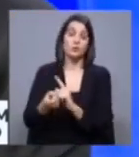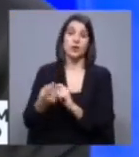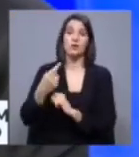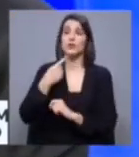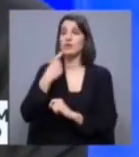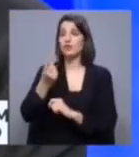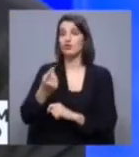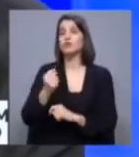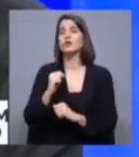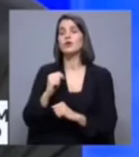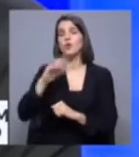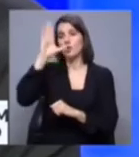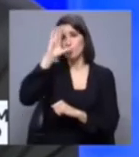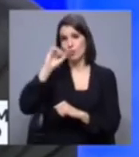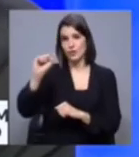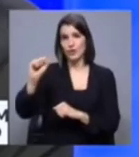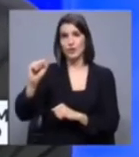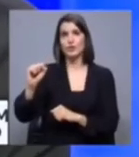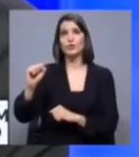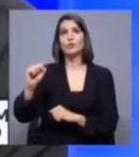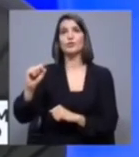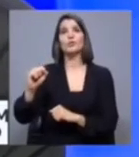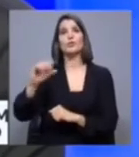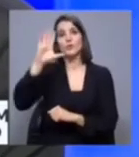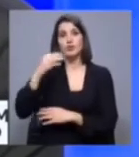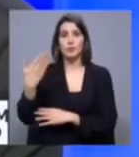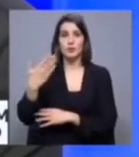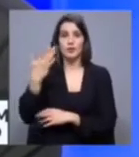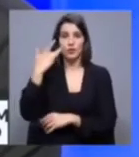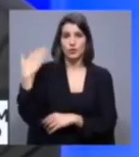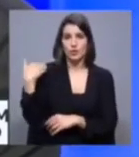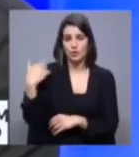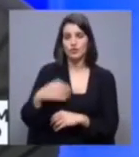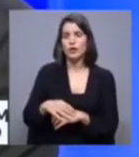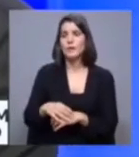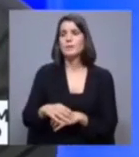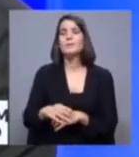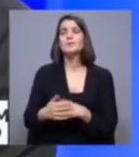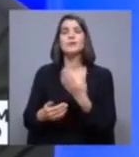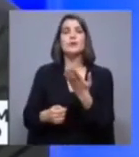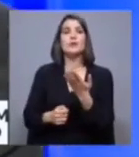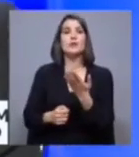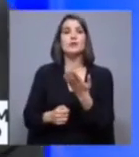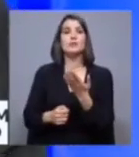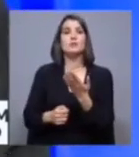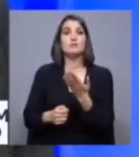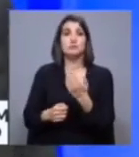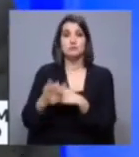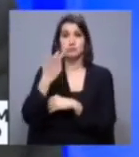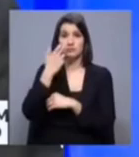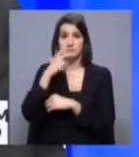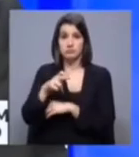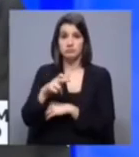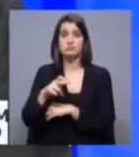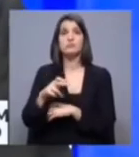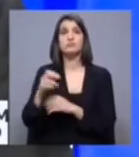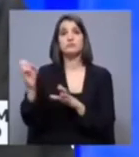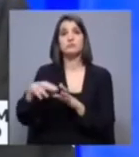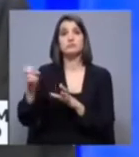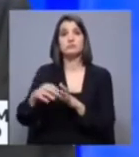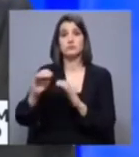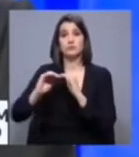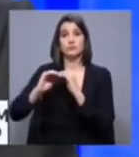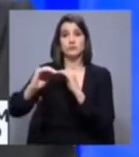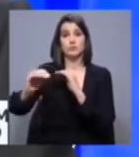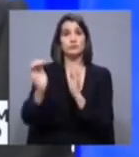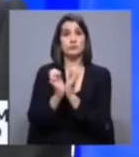que diz o Governo e o Primeiro-Ministro António Costa, as pensões através do Fundo de Estabilização Financeira da Segurança